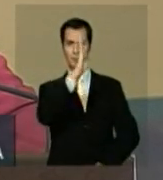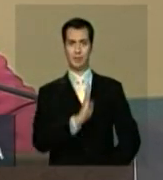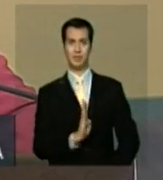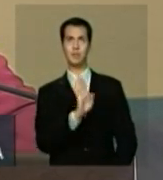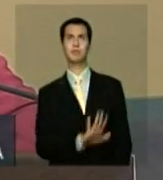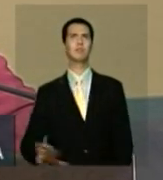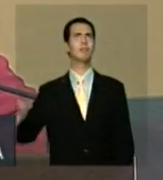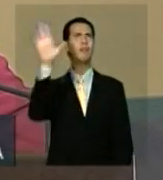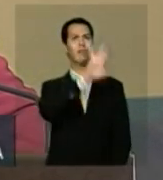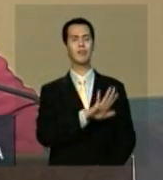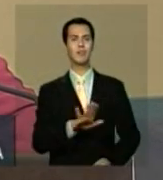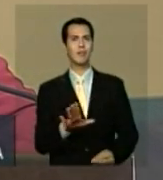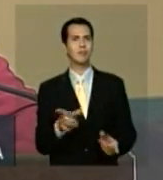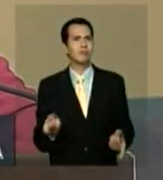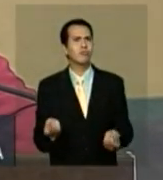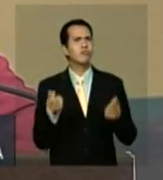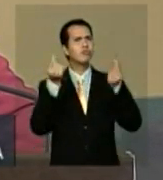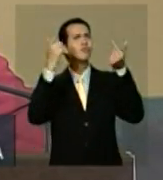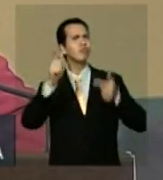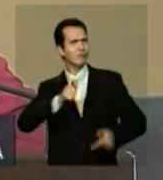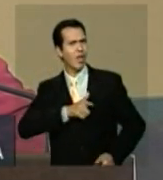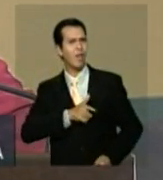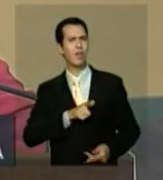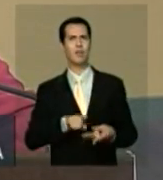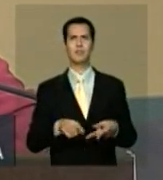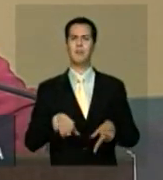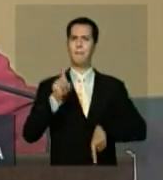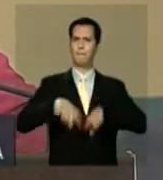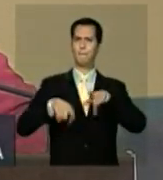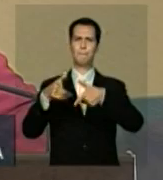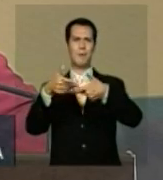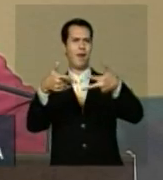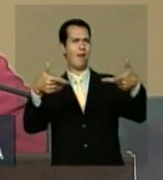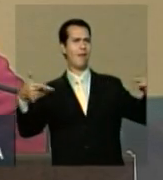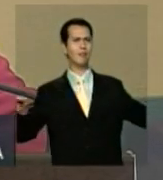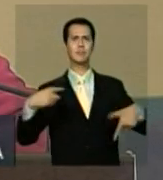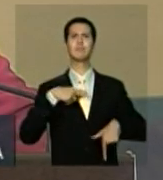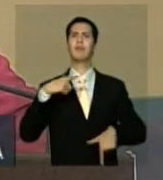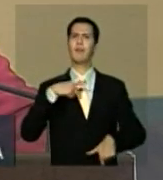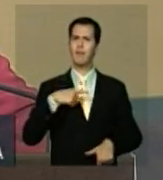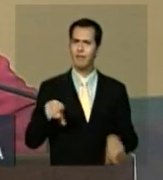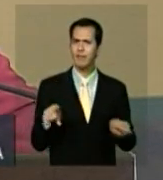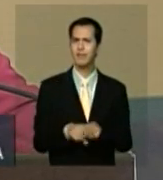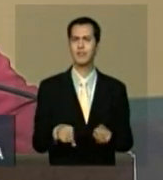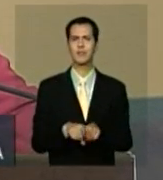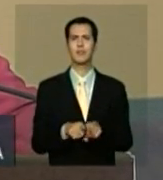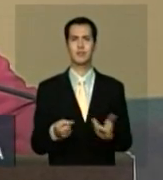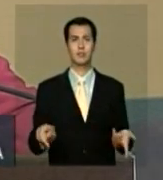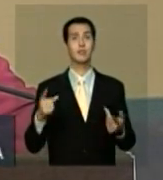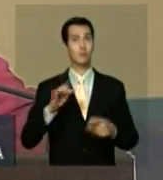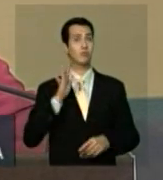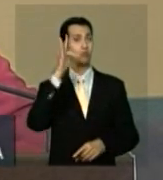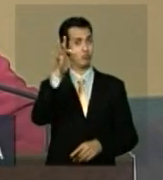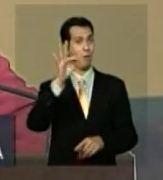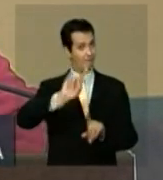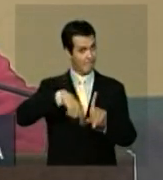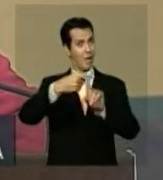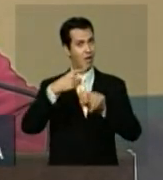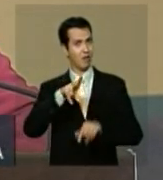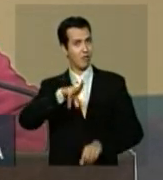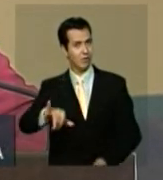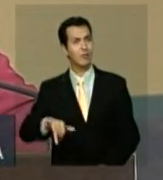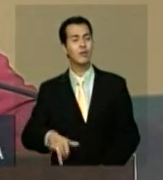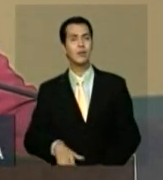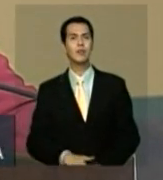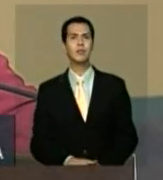riqueza e a Prosperidade que o Brasil tem e necessariamente terá ainda mais no